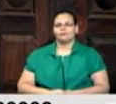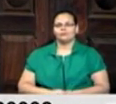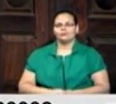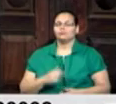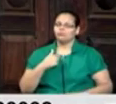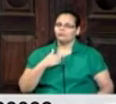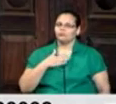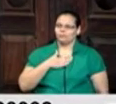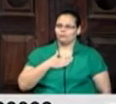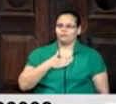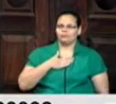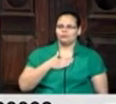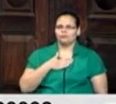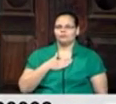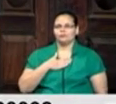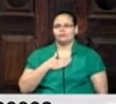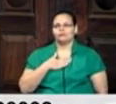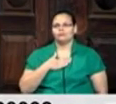Eu gostaria